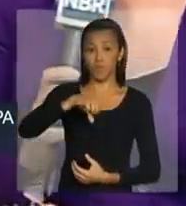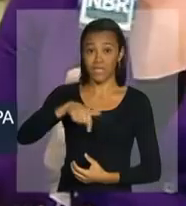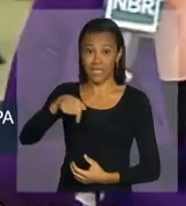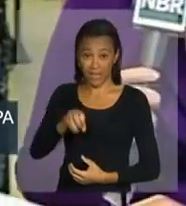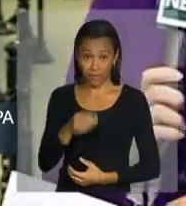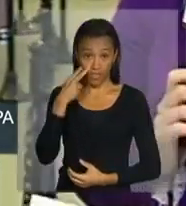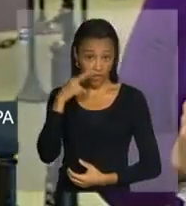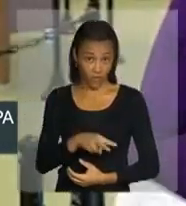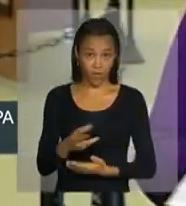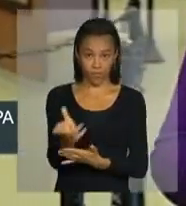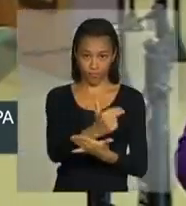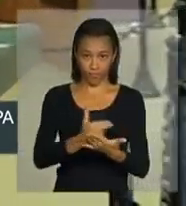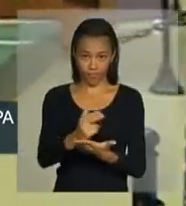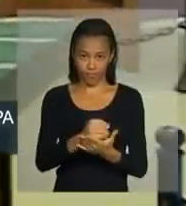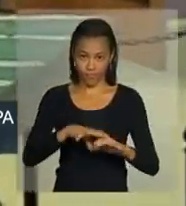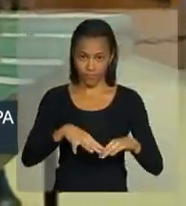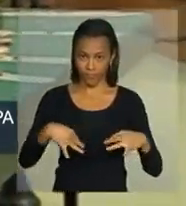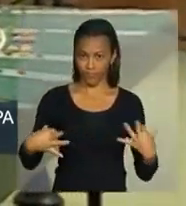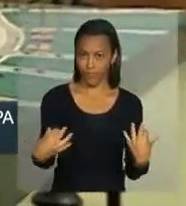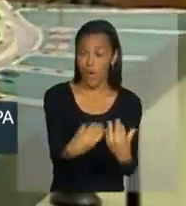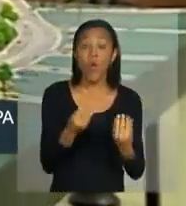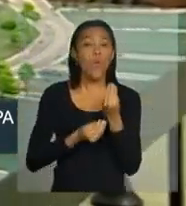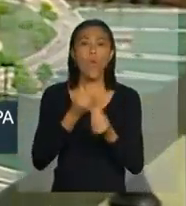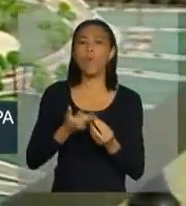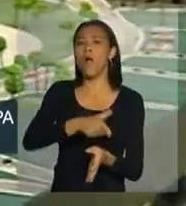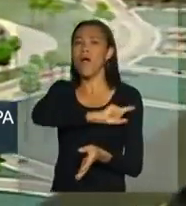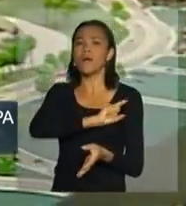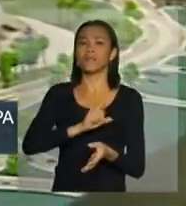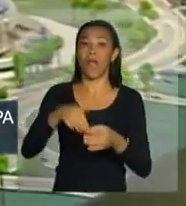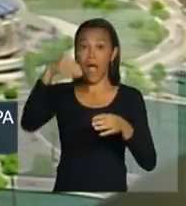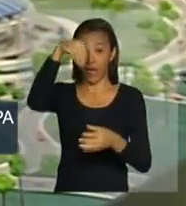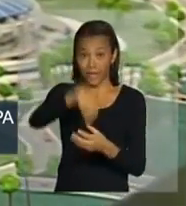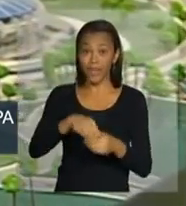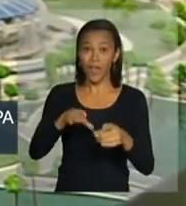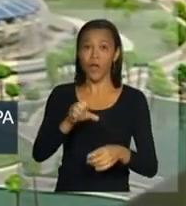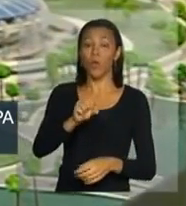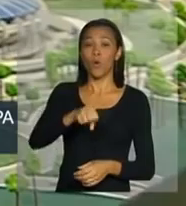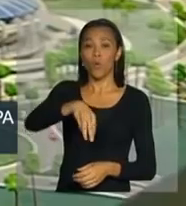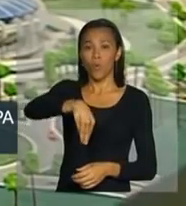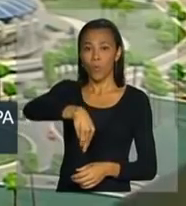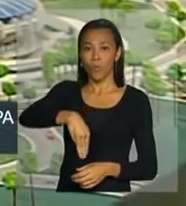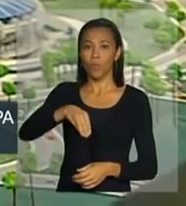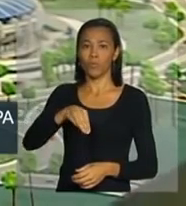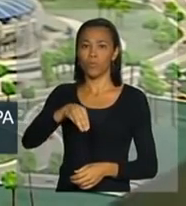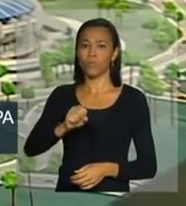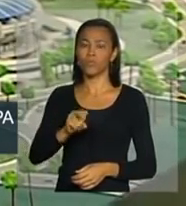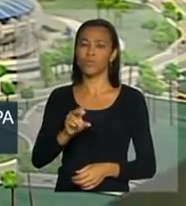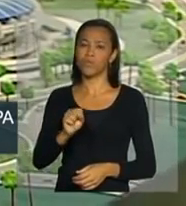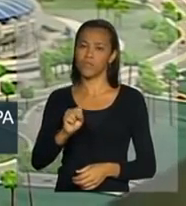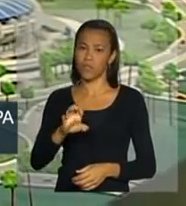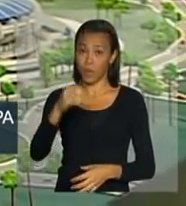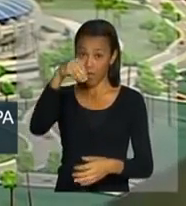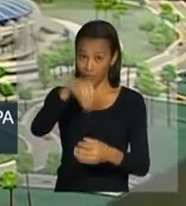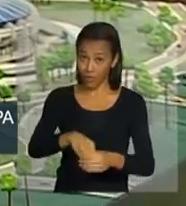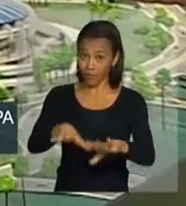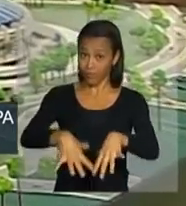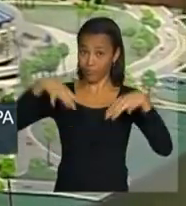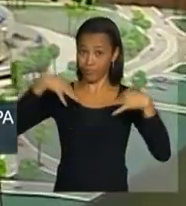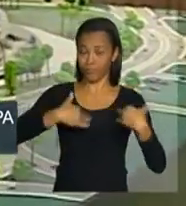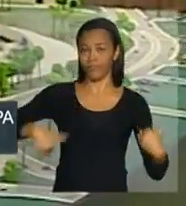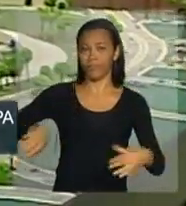maquete aqui ao lado mostra como o estádio era. Nós estamos no Museu do Futebol que fica eh se encontra aqui dentro do novo